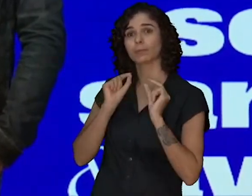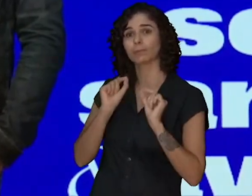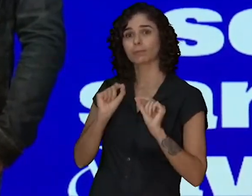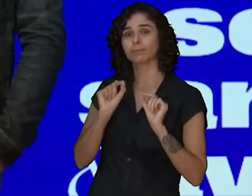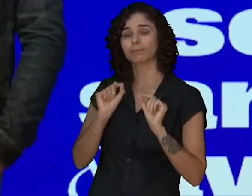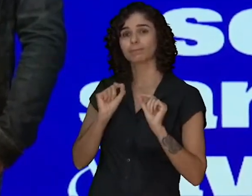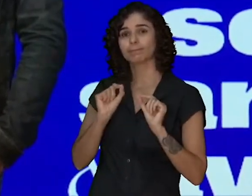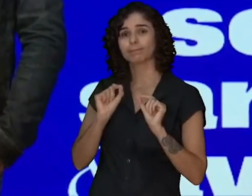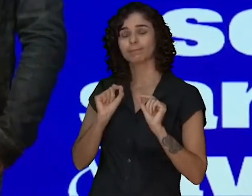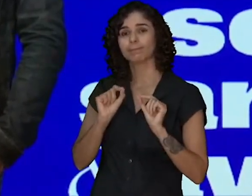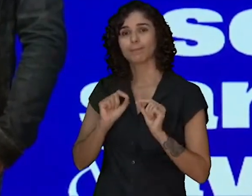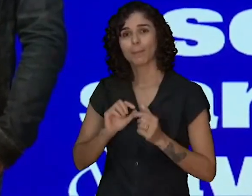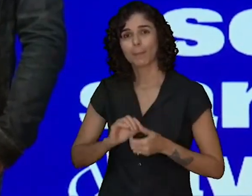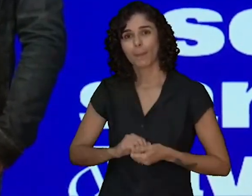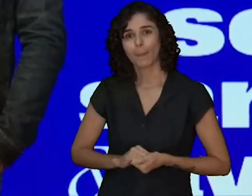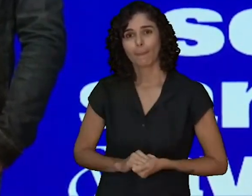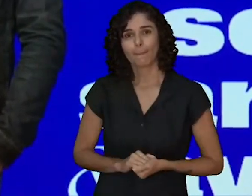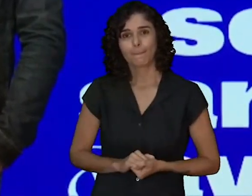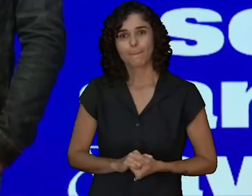que Ele